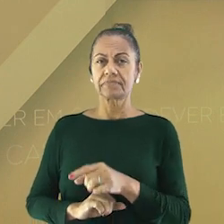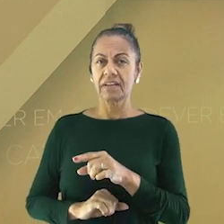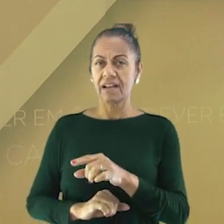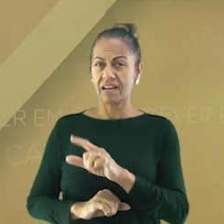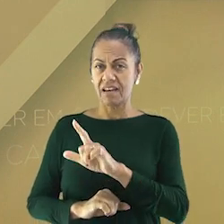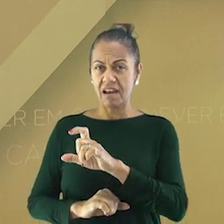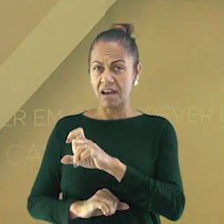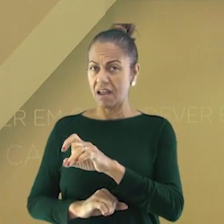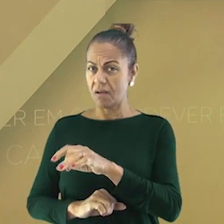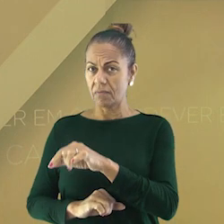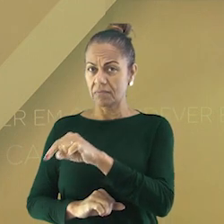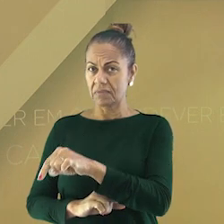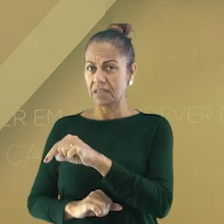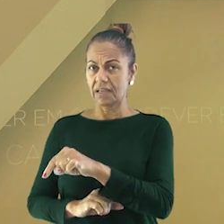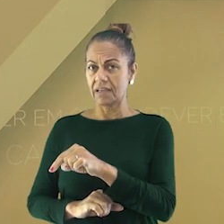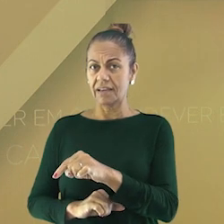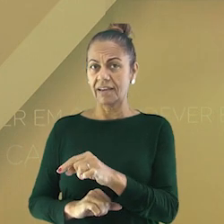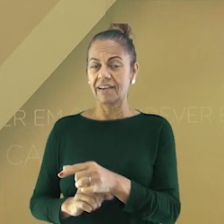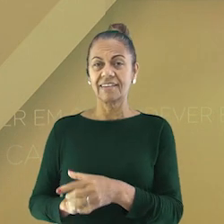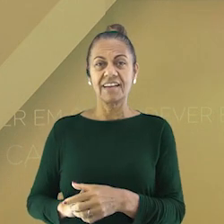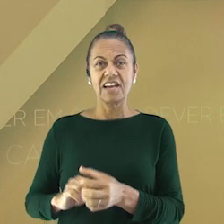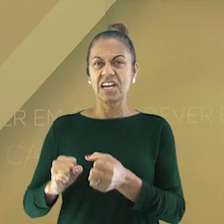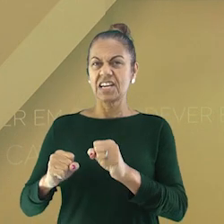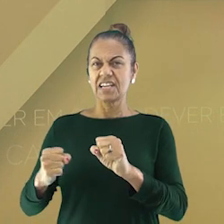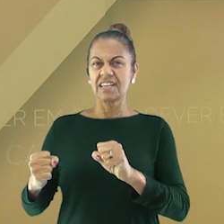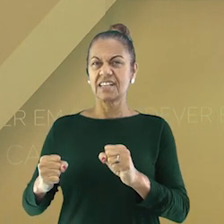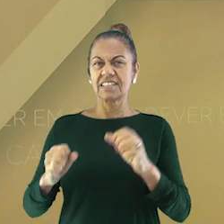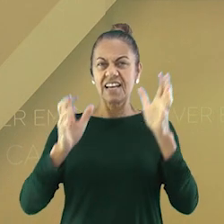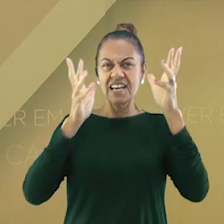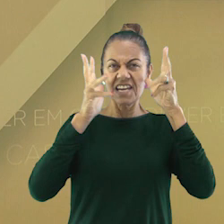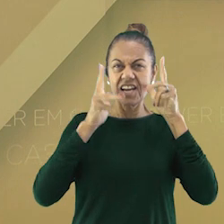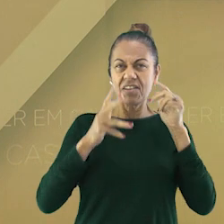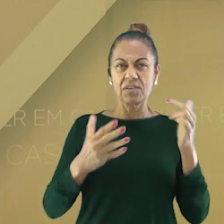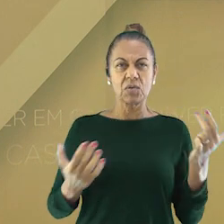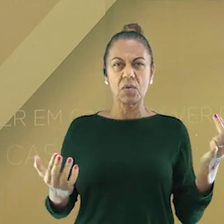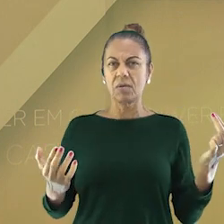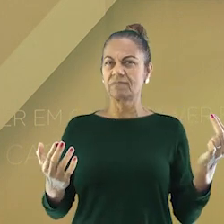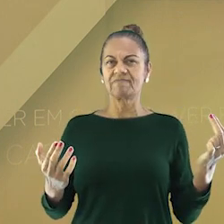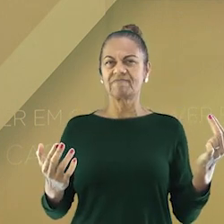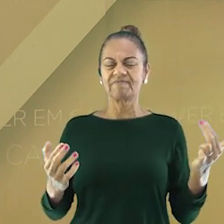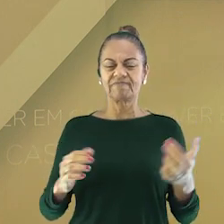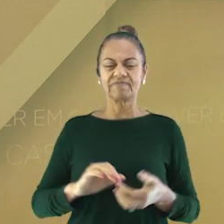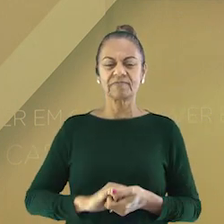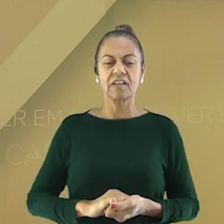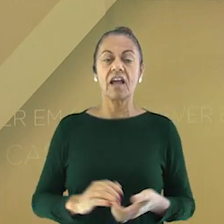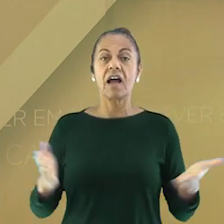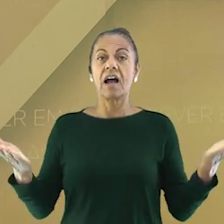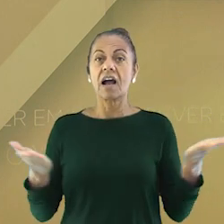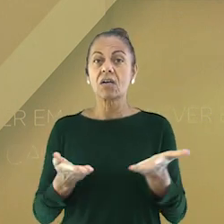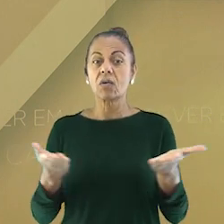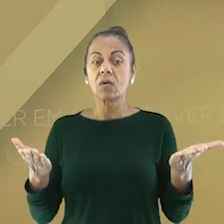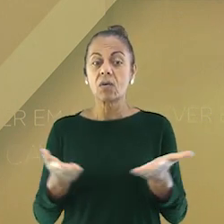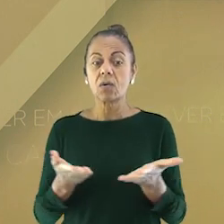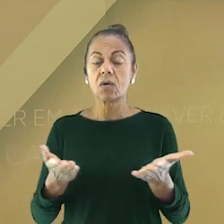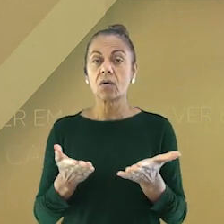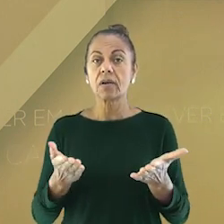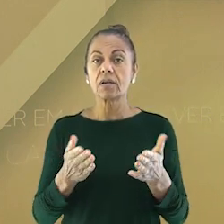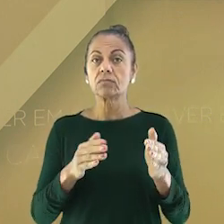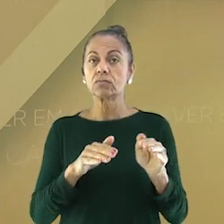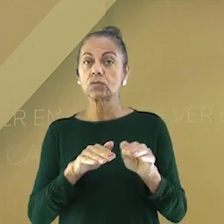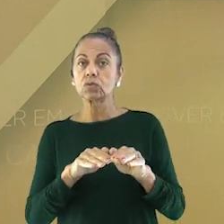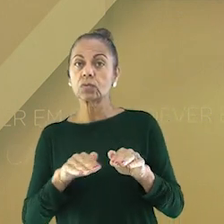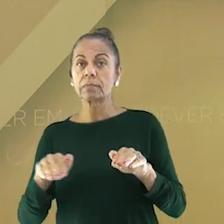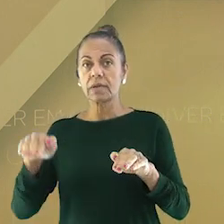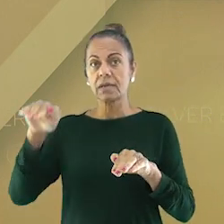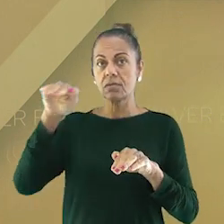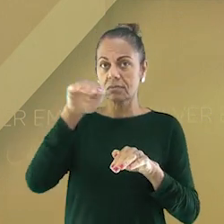lions. Vamos começar a falar de comparação de superioridade, ou seja, vamos dizer que algo ou alguém é